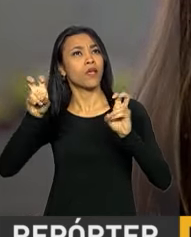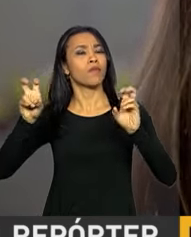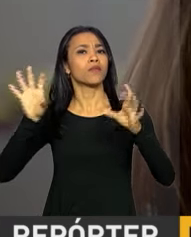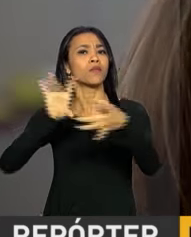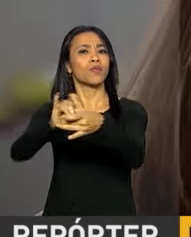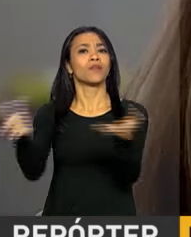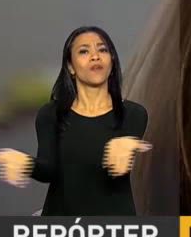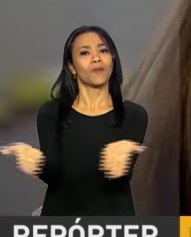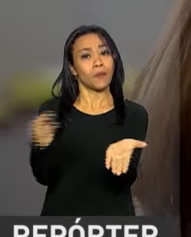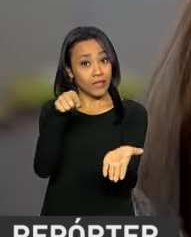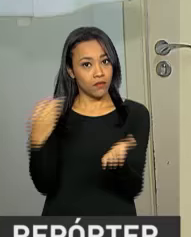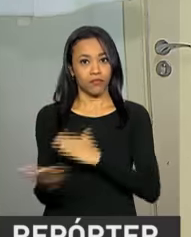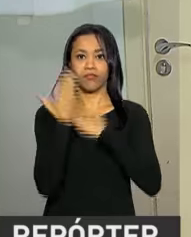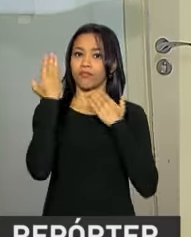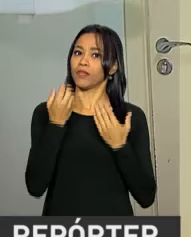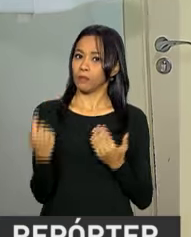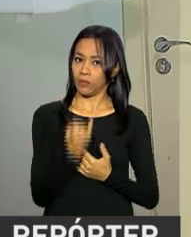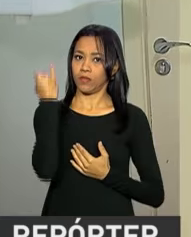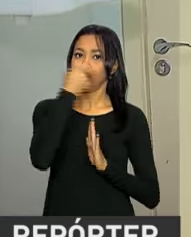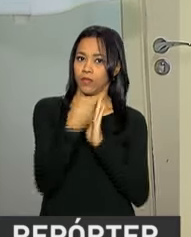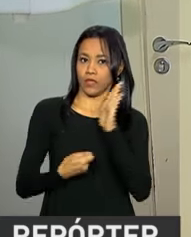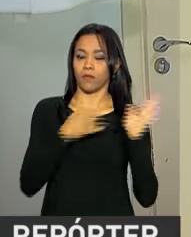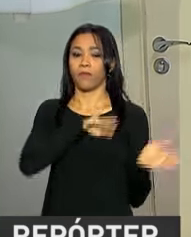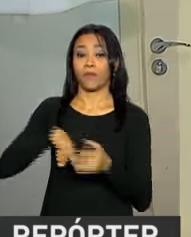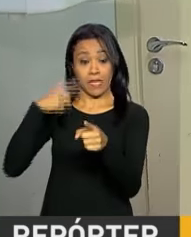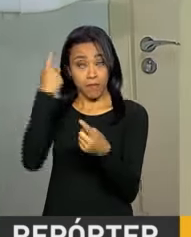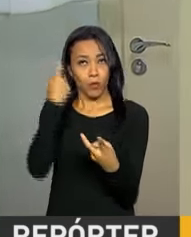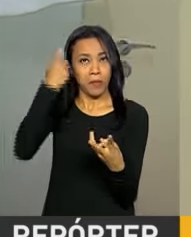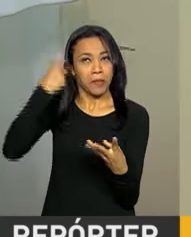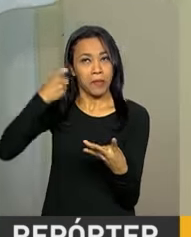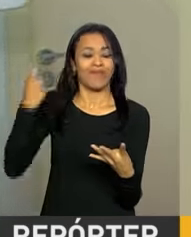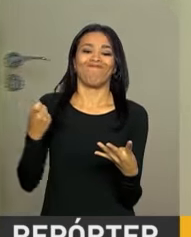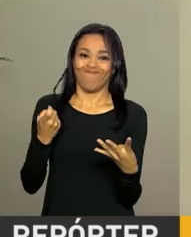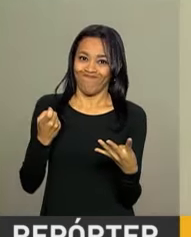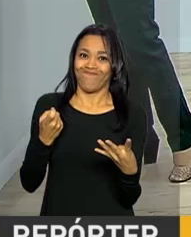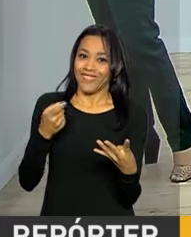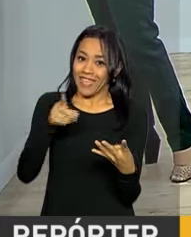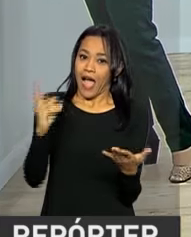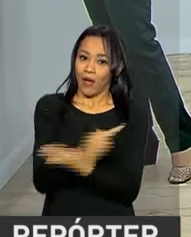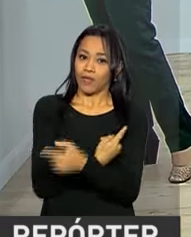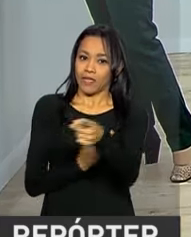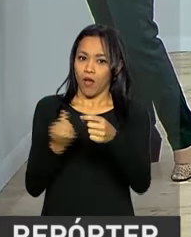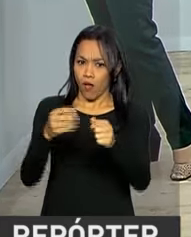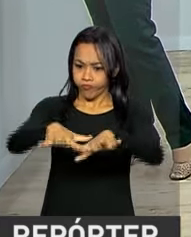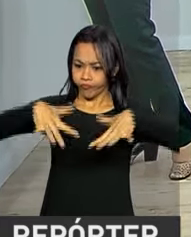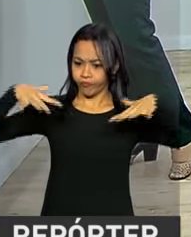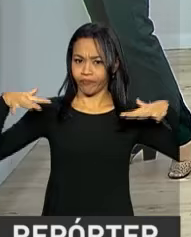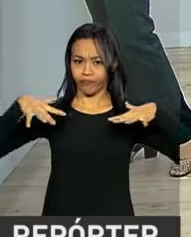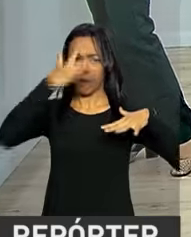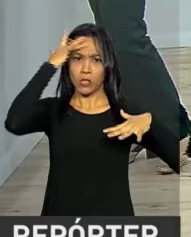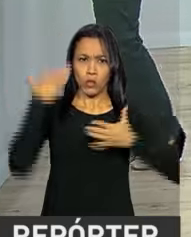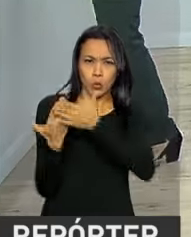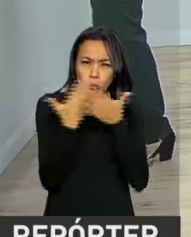temas também valem muito pra redação e toda essa preocupação tem capacidade para causar esse efeito encher uma classe inteira